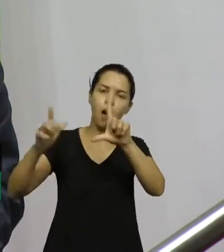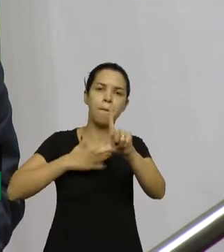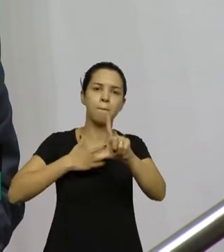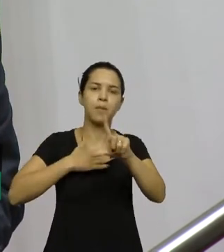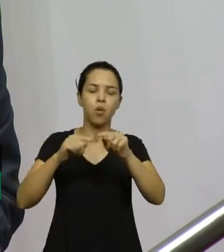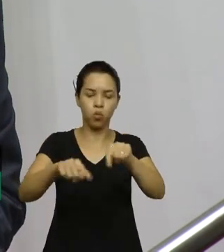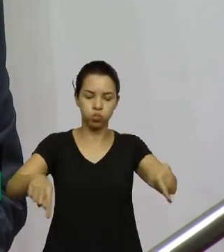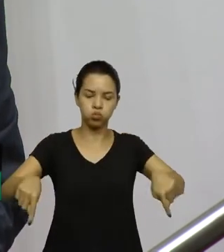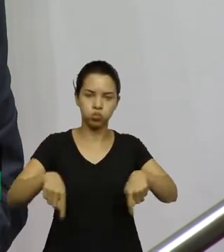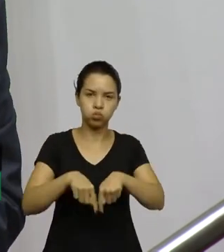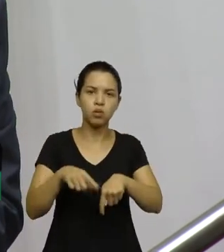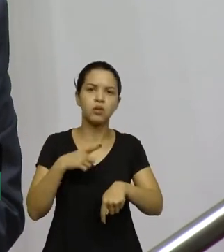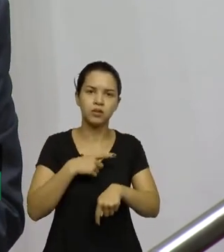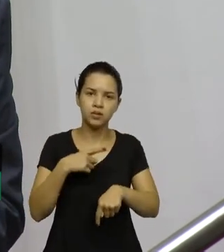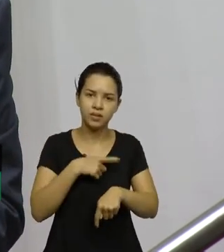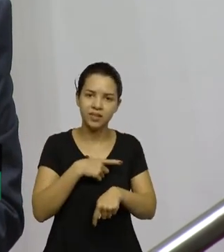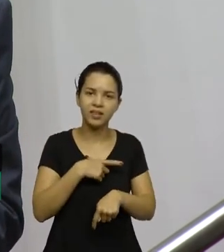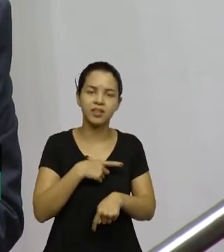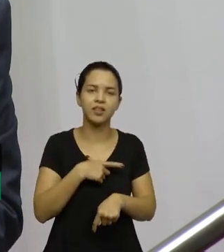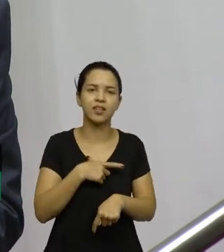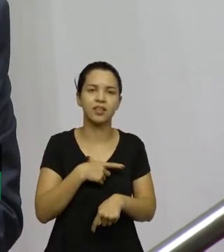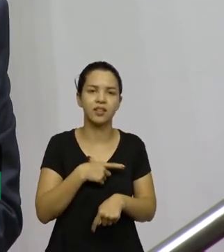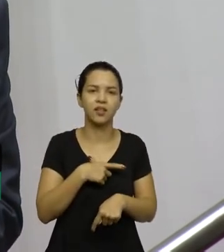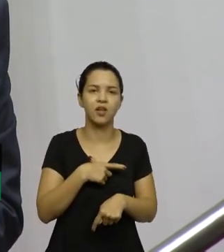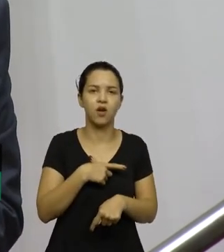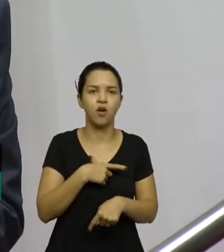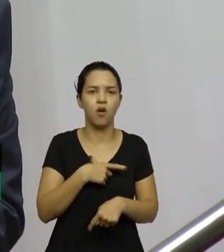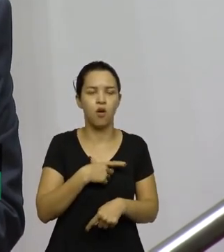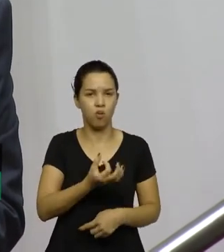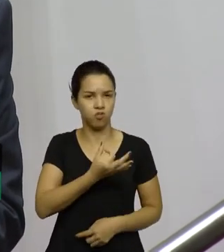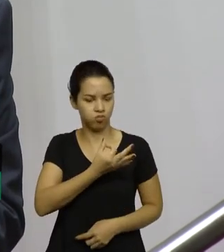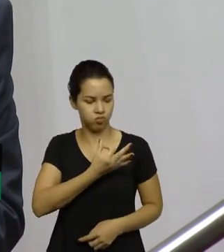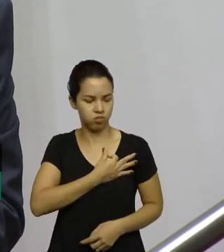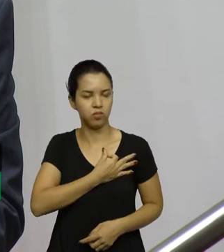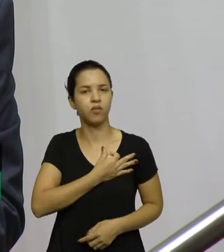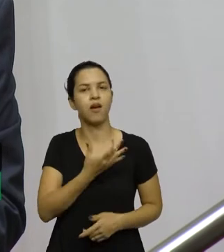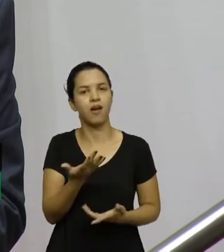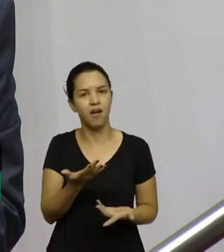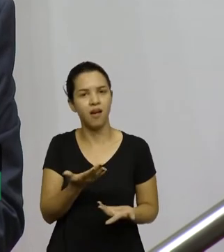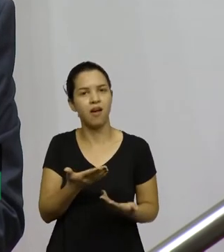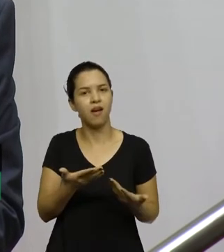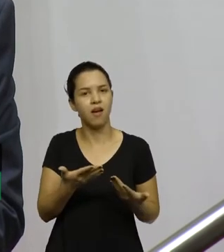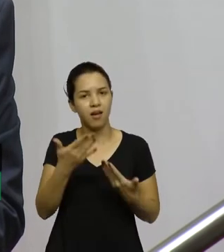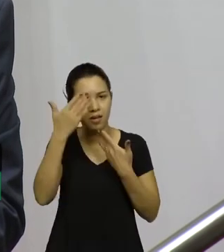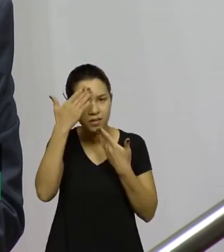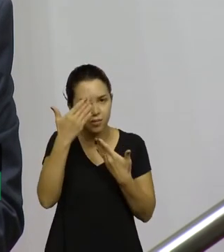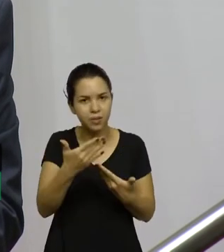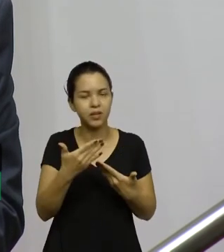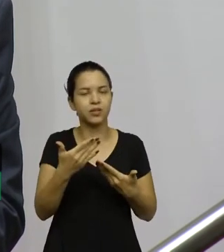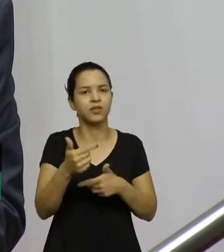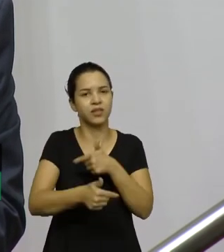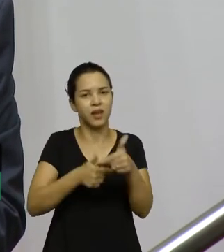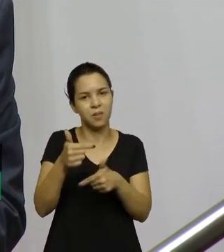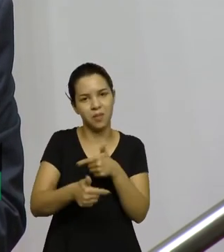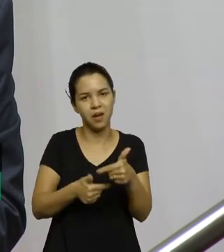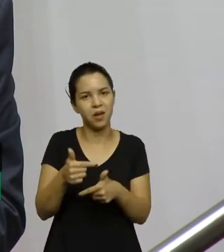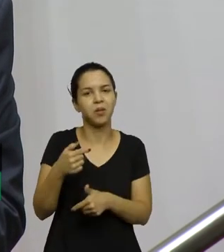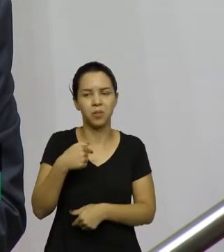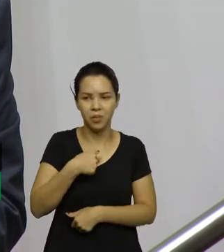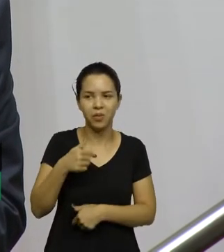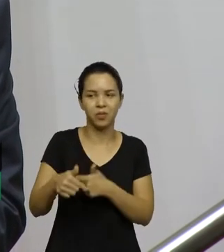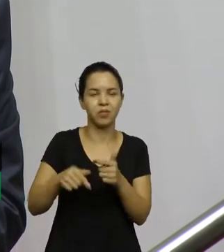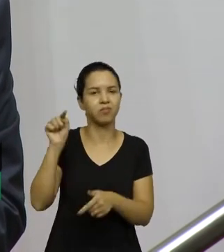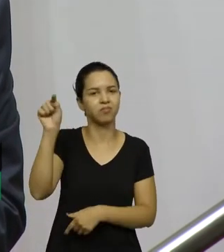ali, um pequeno distintivo de agradecimento pelo trabalho que eu realizei ali.